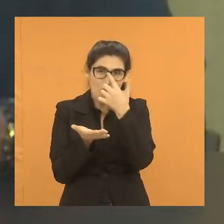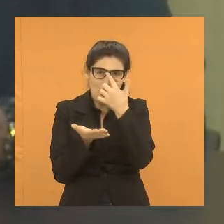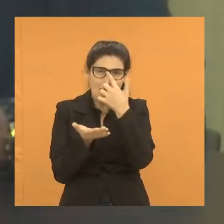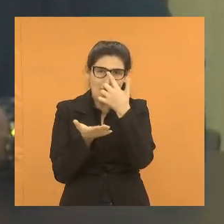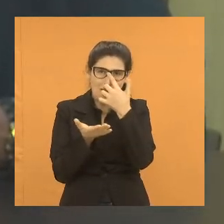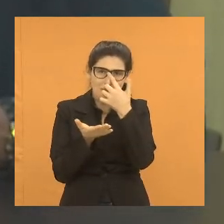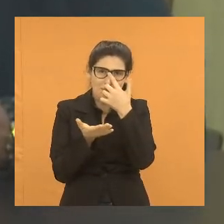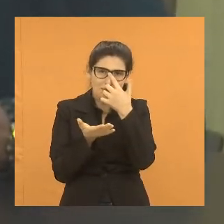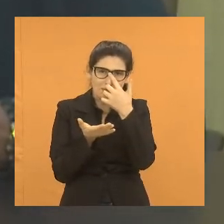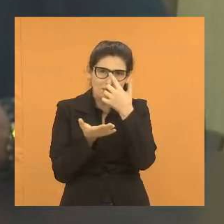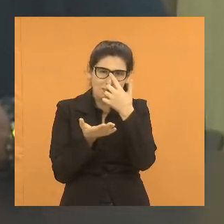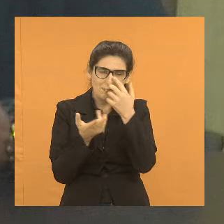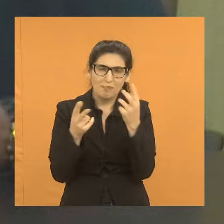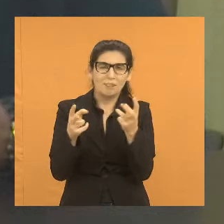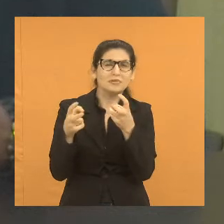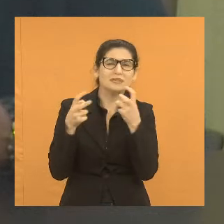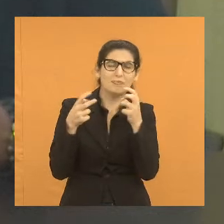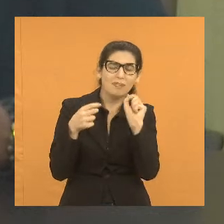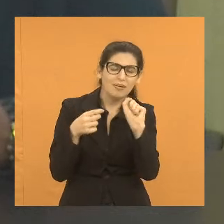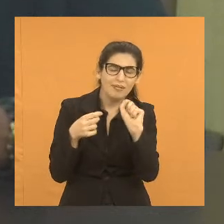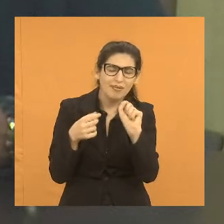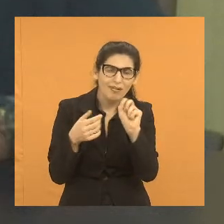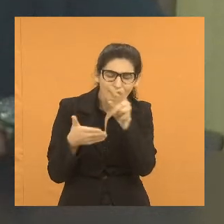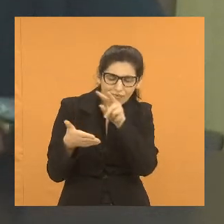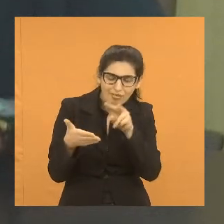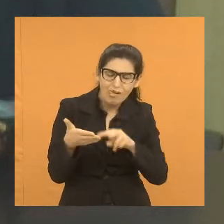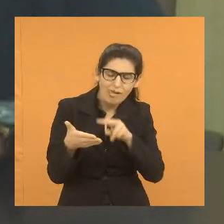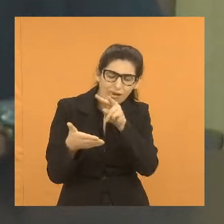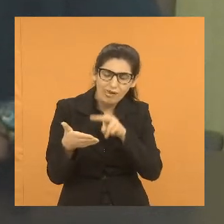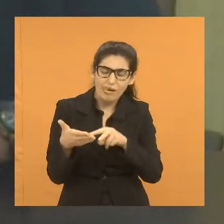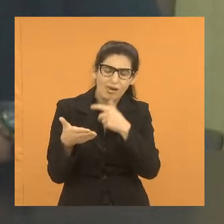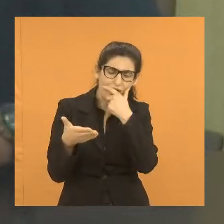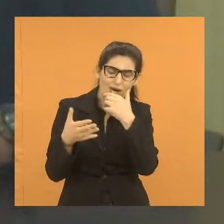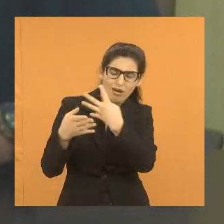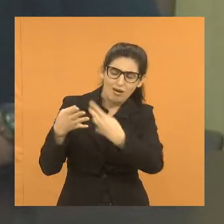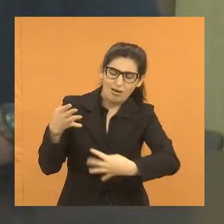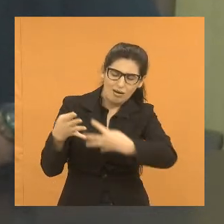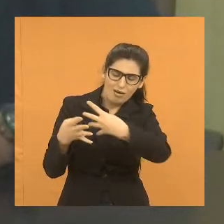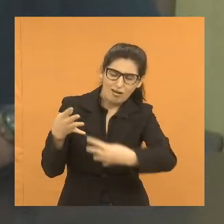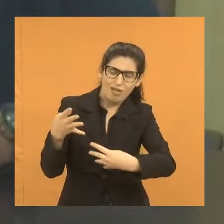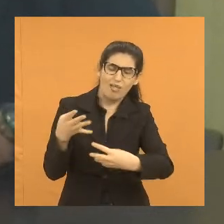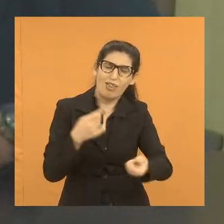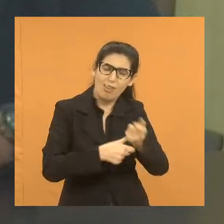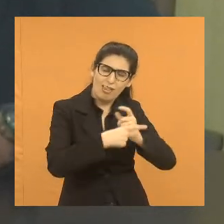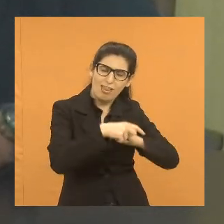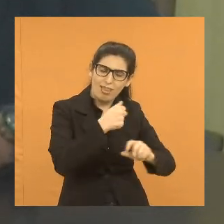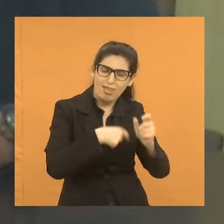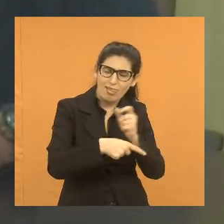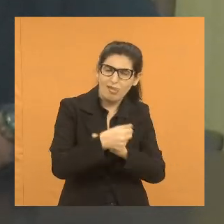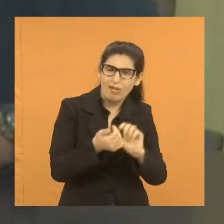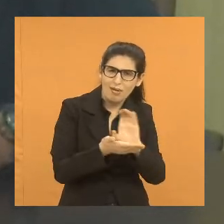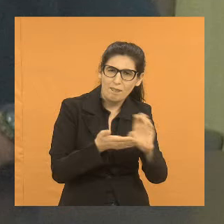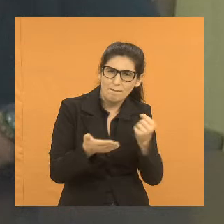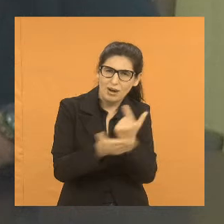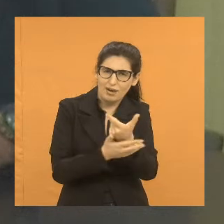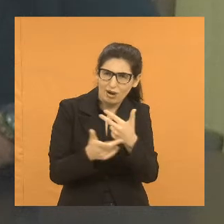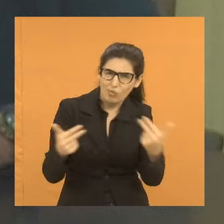observando da prestação de contas. A gente continua, que chama muita atenção,